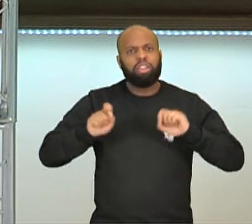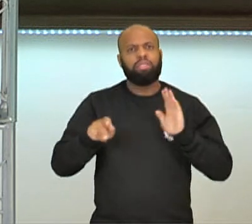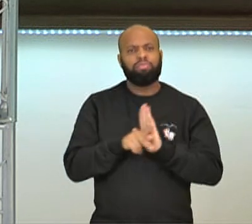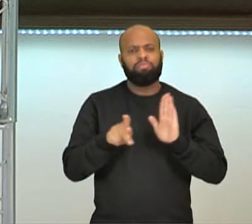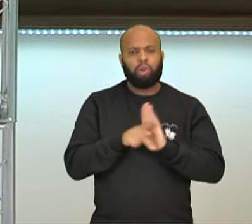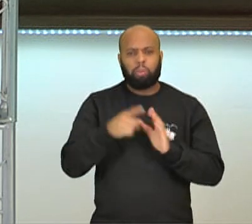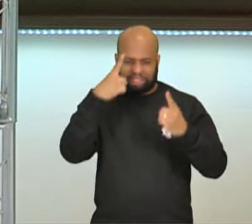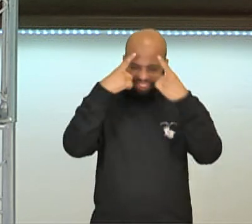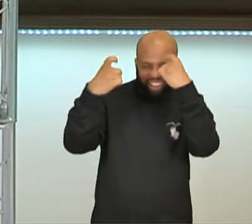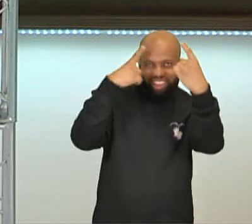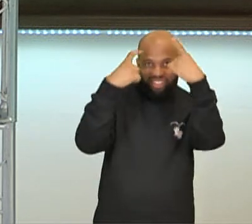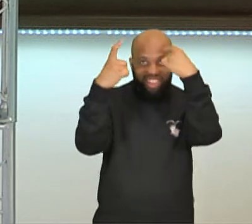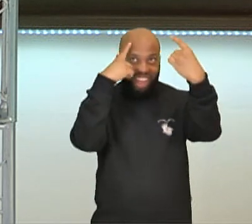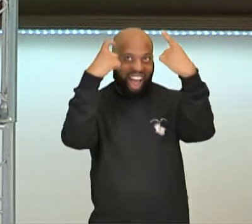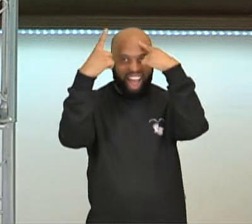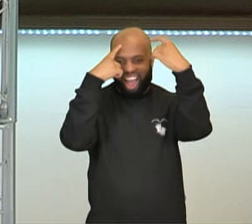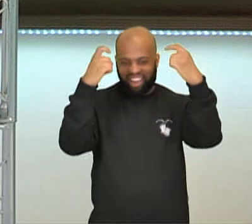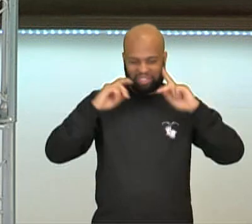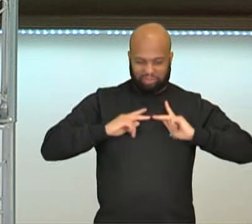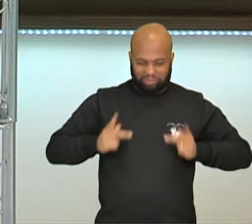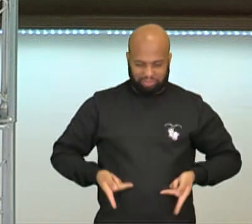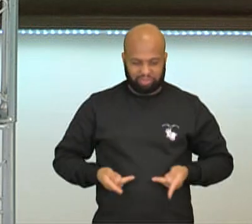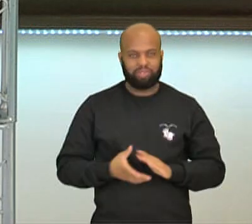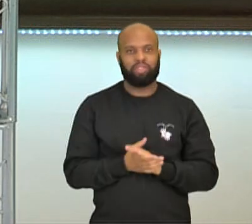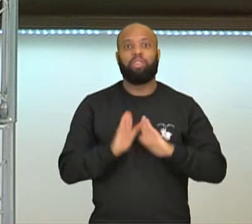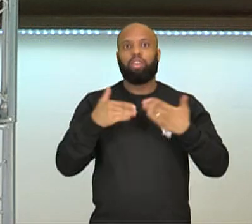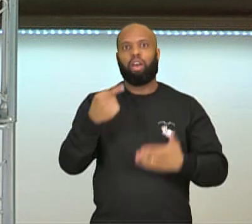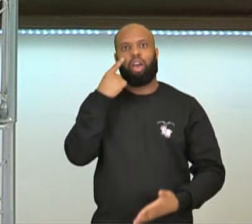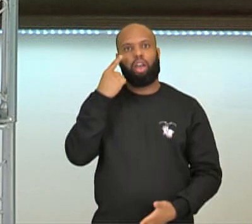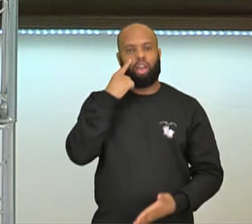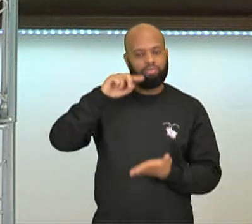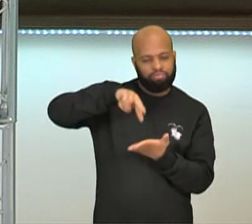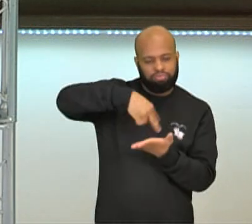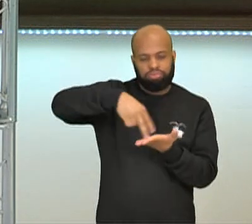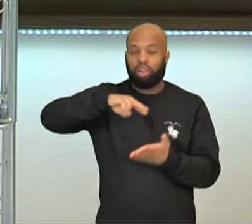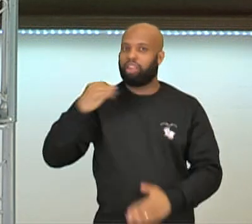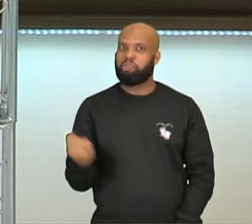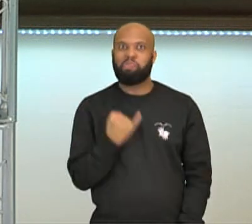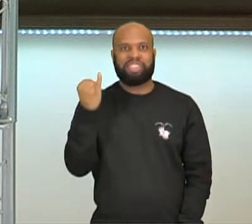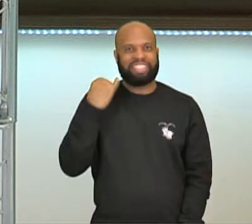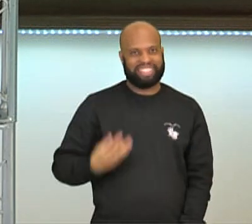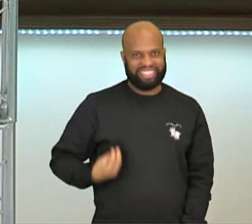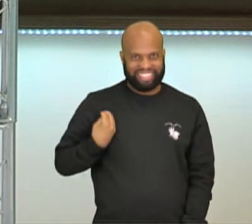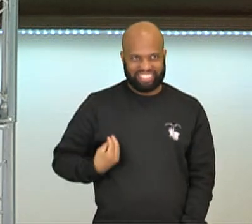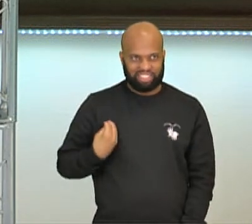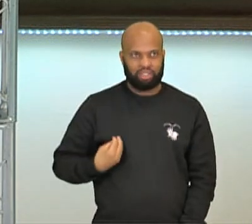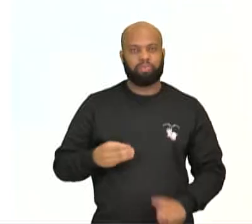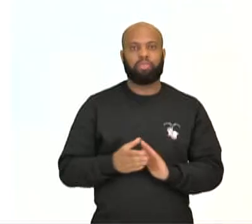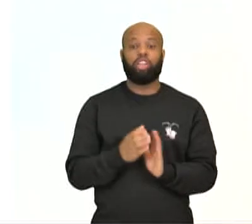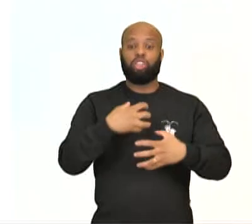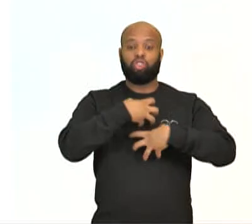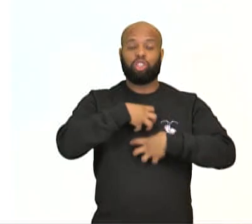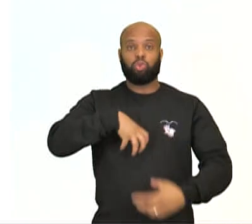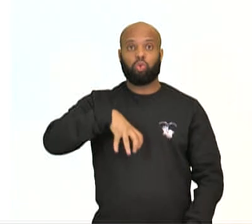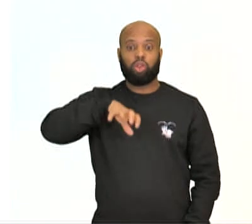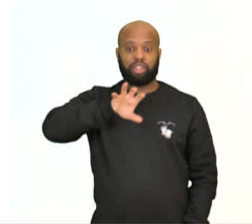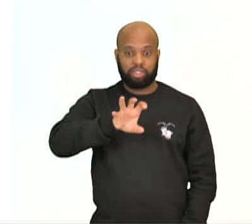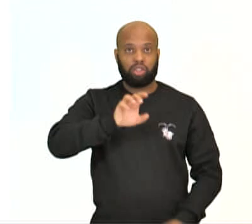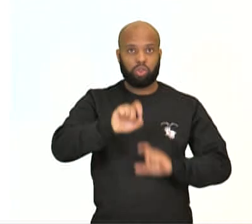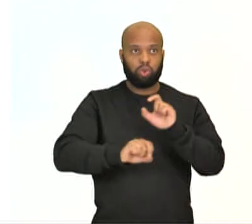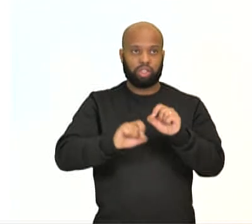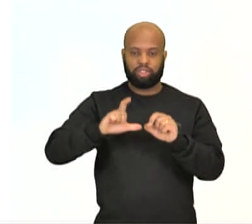da criatividade do ser humano. Então, olha como a dança ela é importante na nossa vida. Assim, ela se torna uma forma